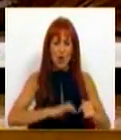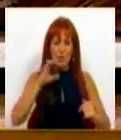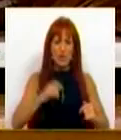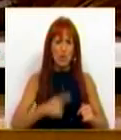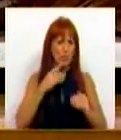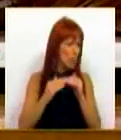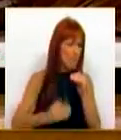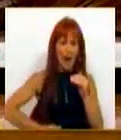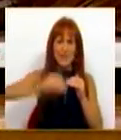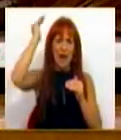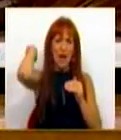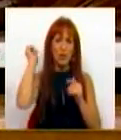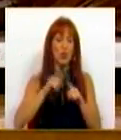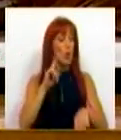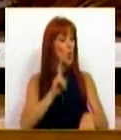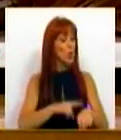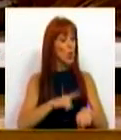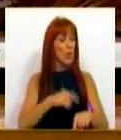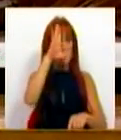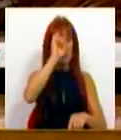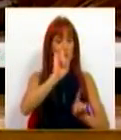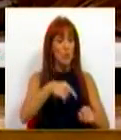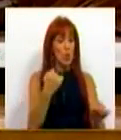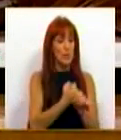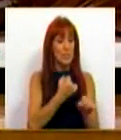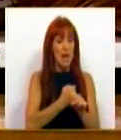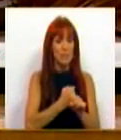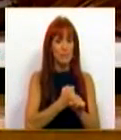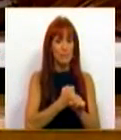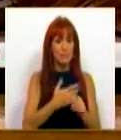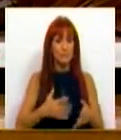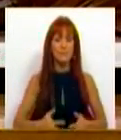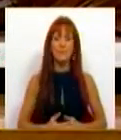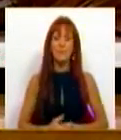confiança muito superiores aos do momento em que o Governo tomou posse.